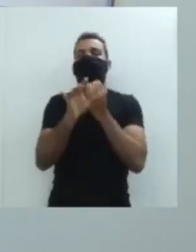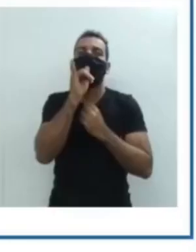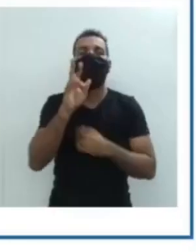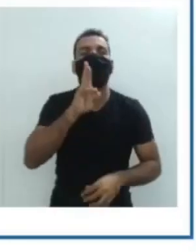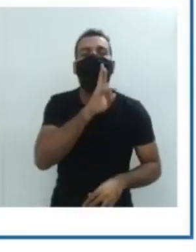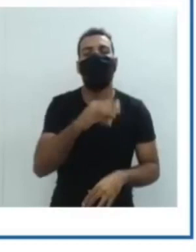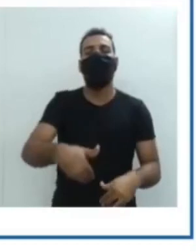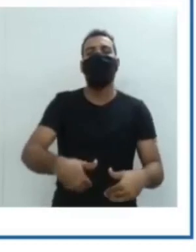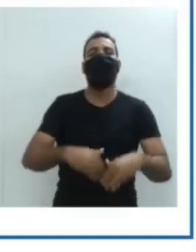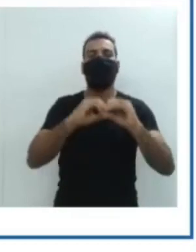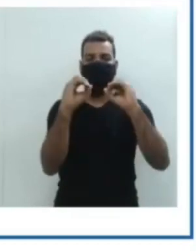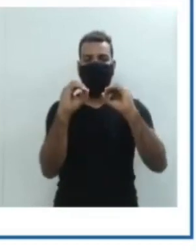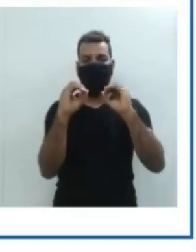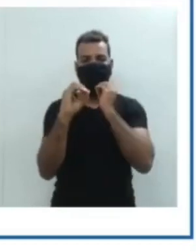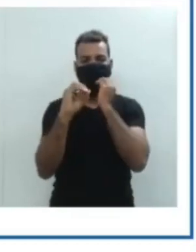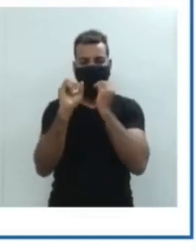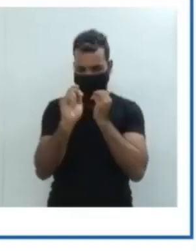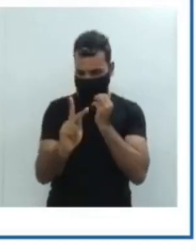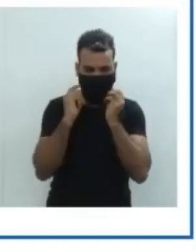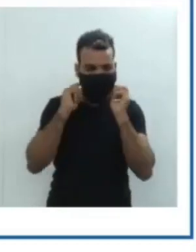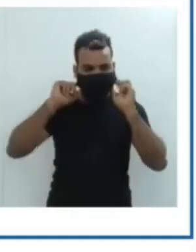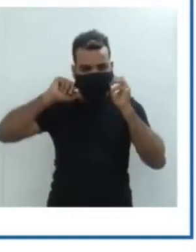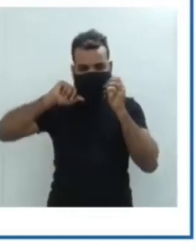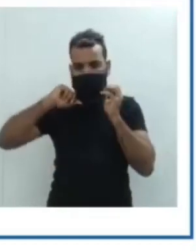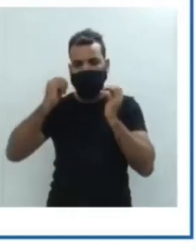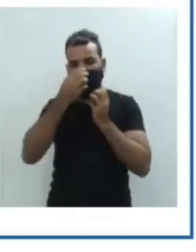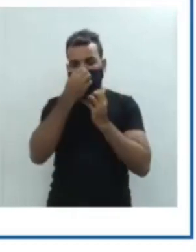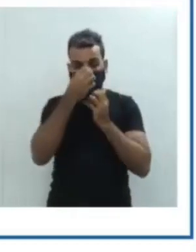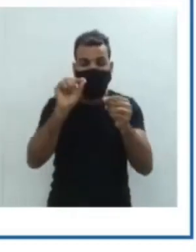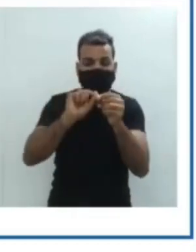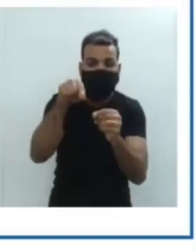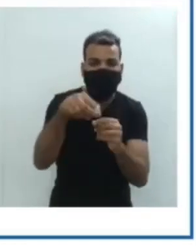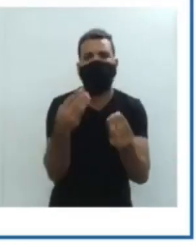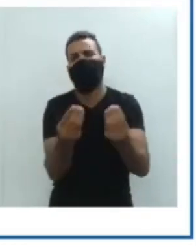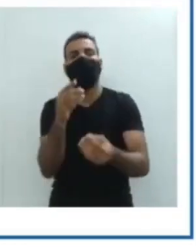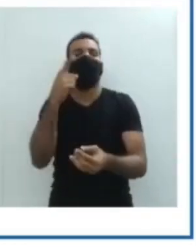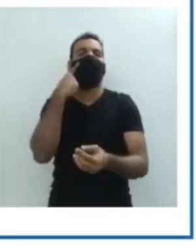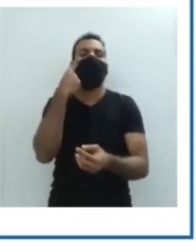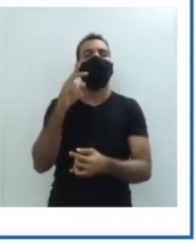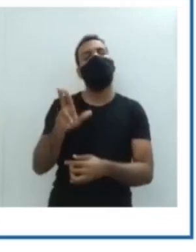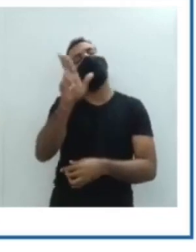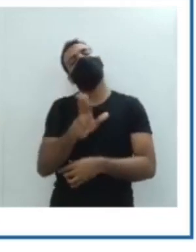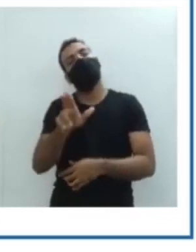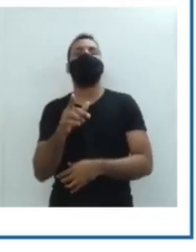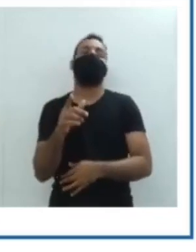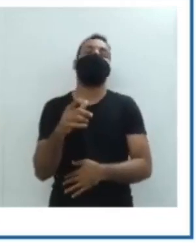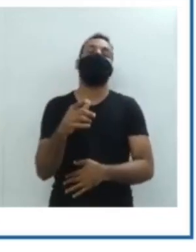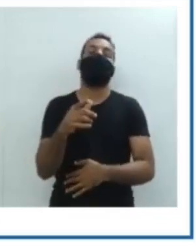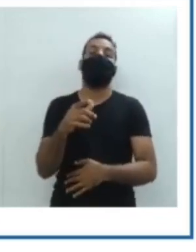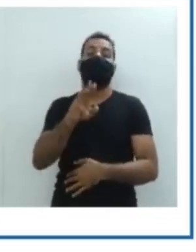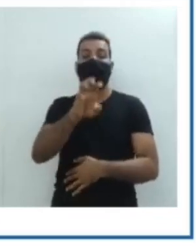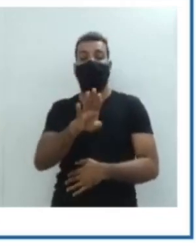chamado restaurante Fome Zero Ok então como é que nós vamos fazer isso nós vamos utilizar o nosso servidor